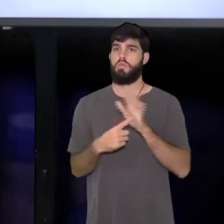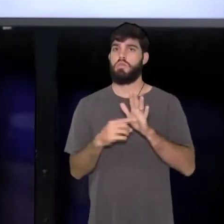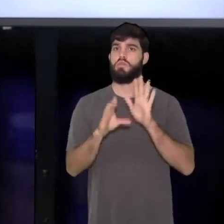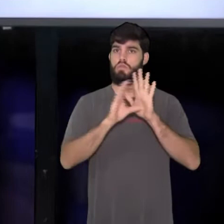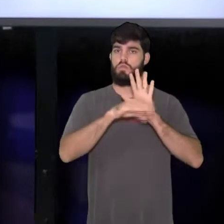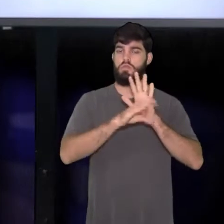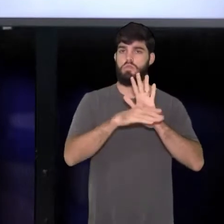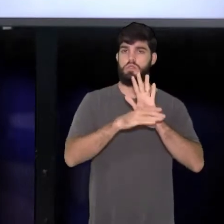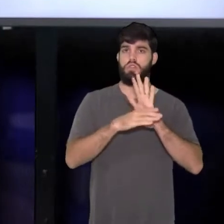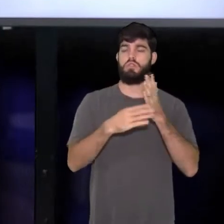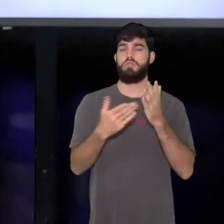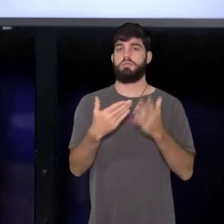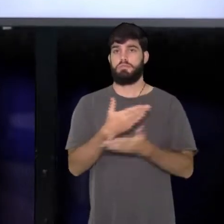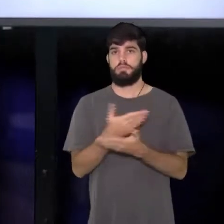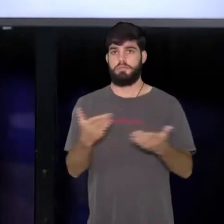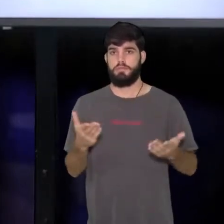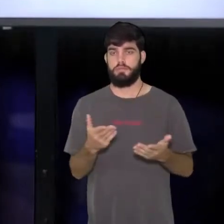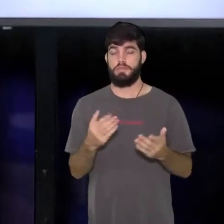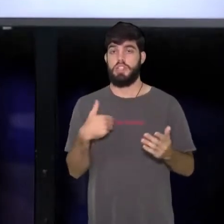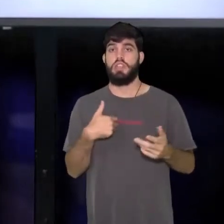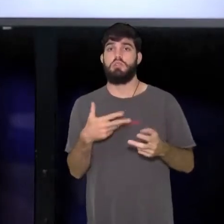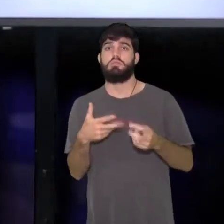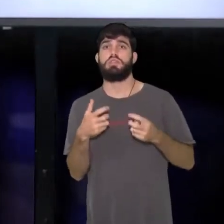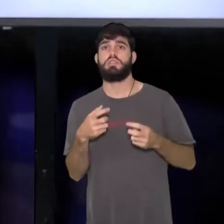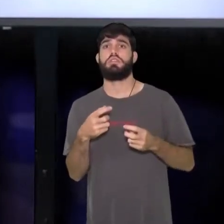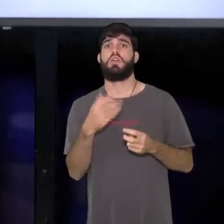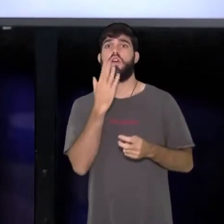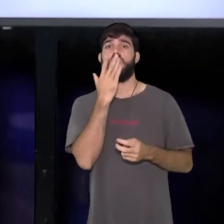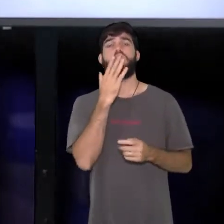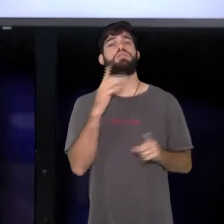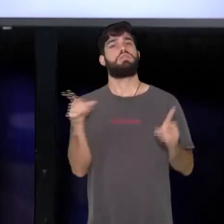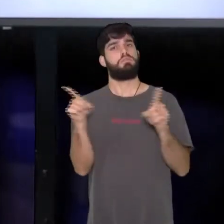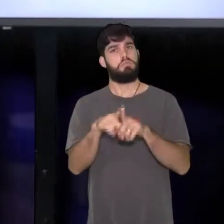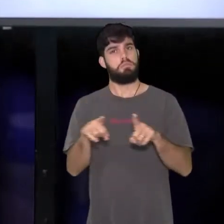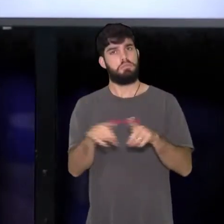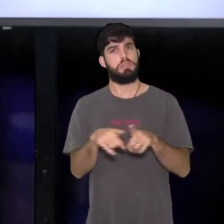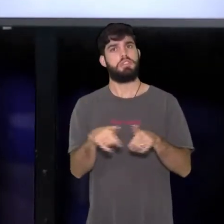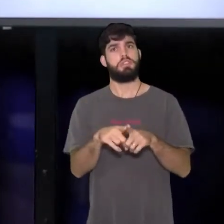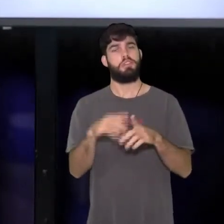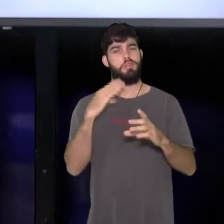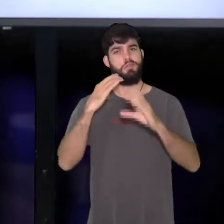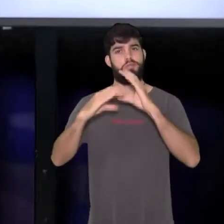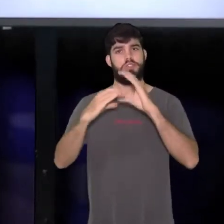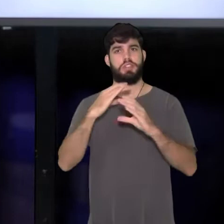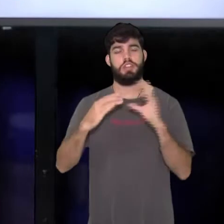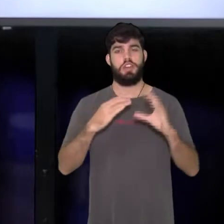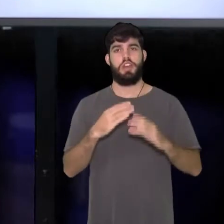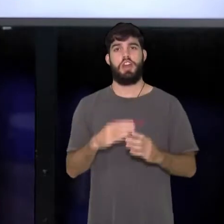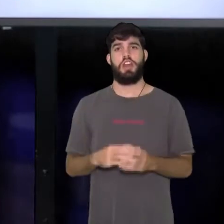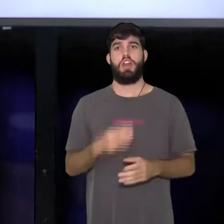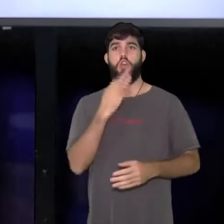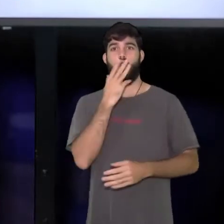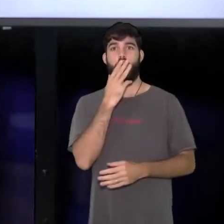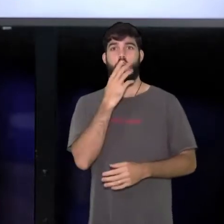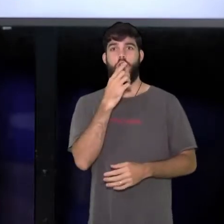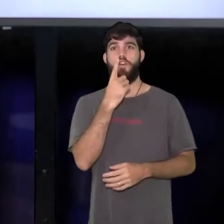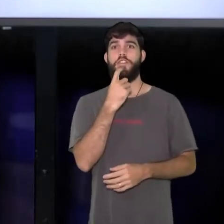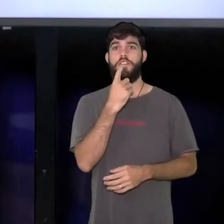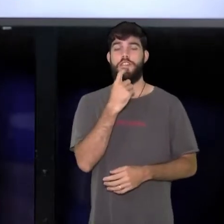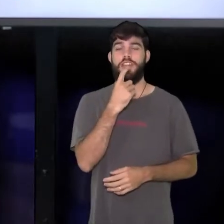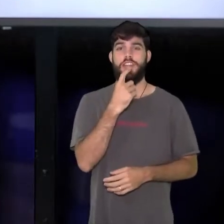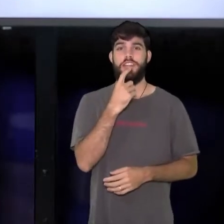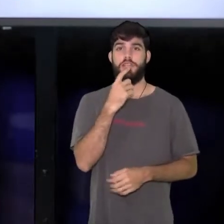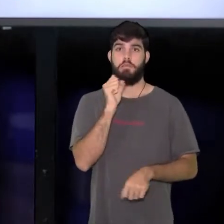verbal e mista, híbrida. Eu vou perceber que cores também comunicam. A cor vermelha significa